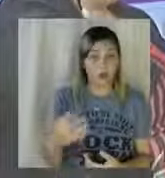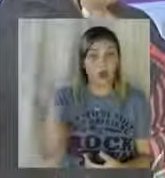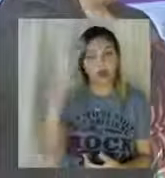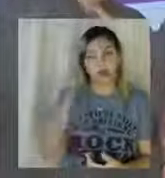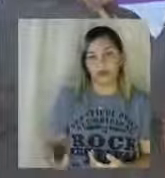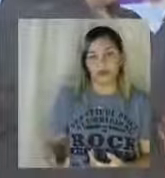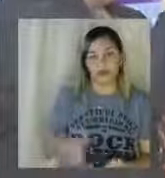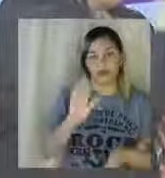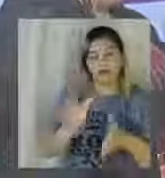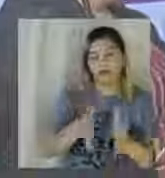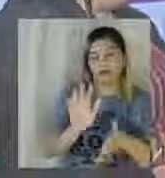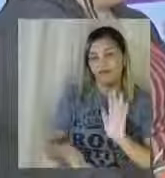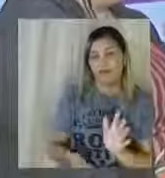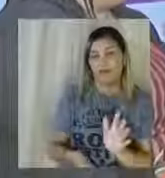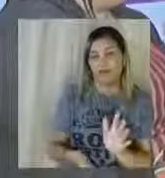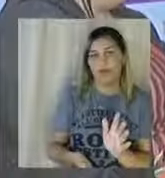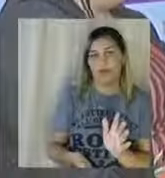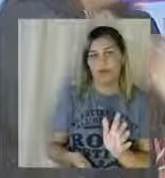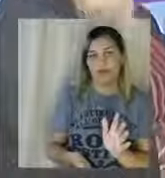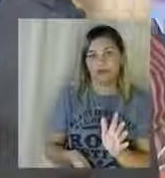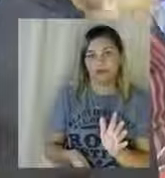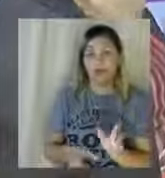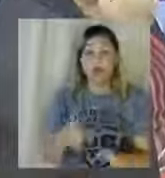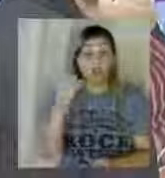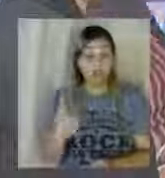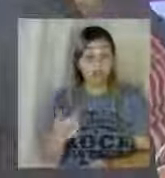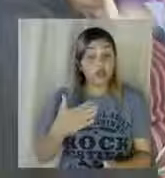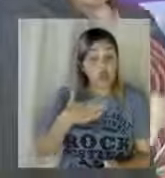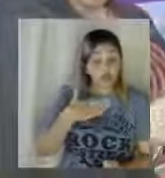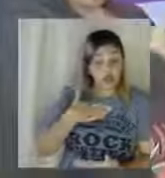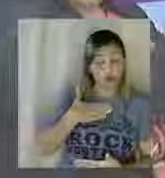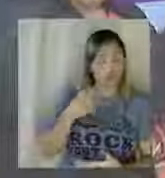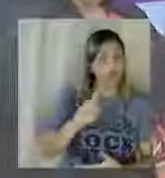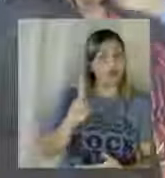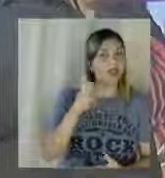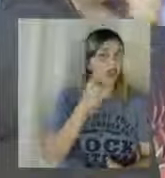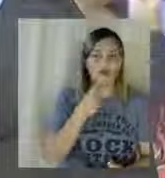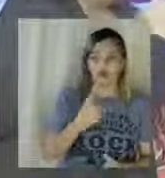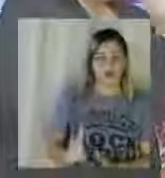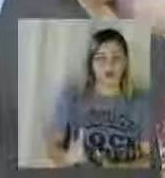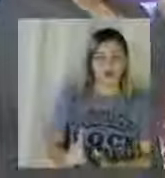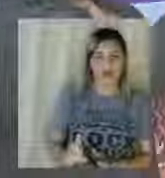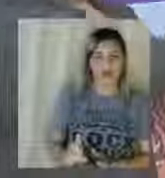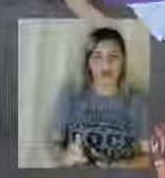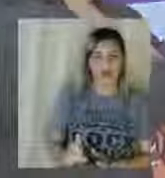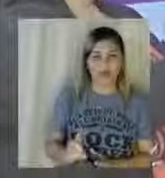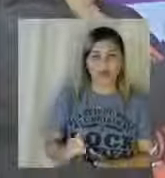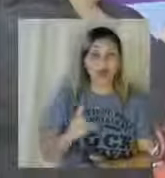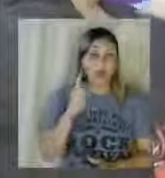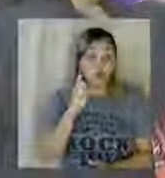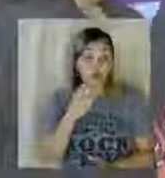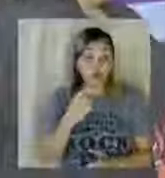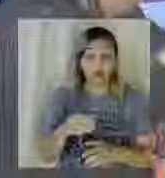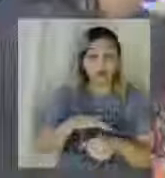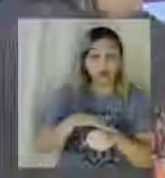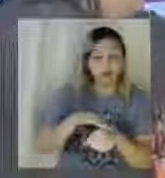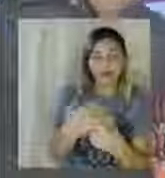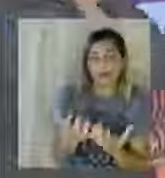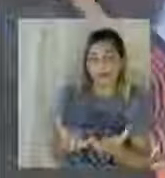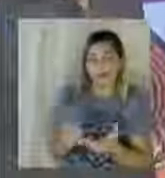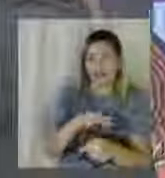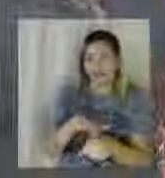eu. Não é a pessoa surda. Ela está totalmente capacitada para dialogar comigo. Eu